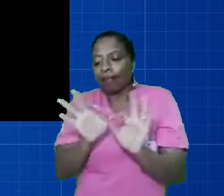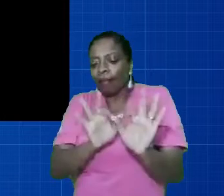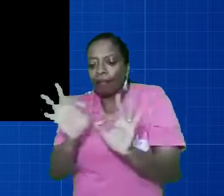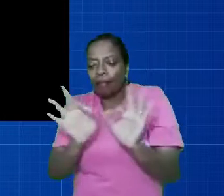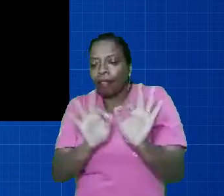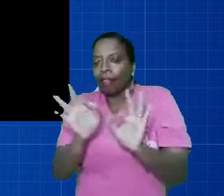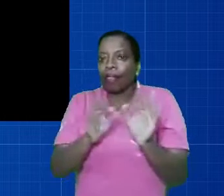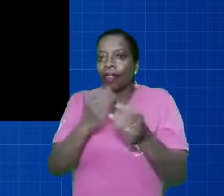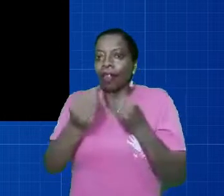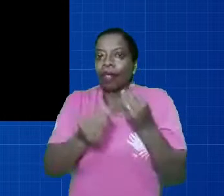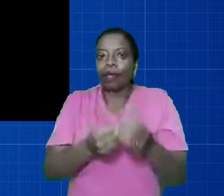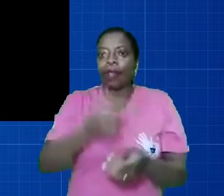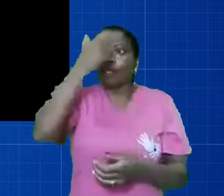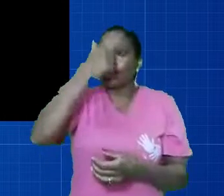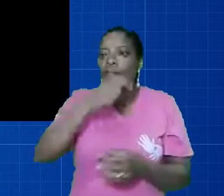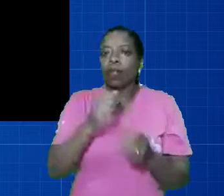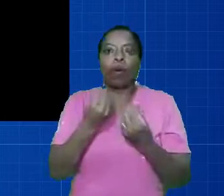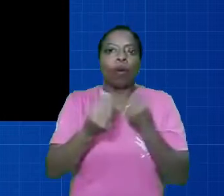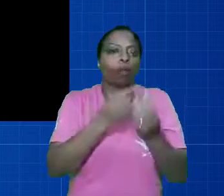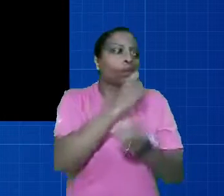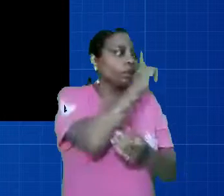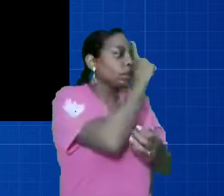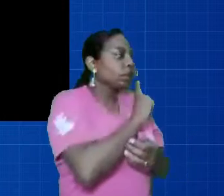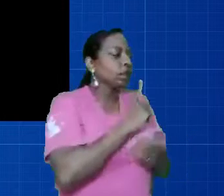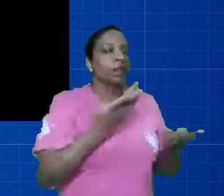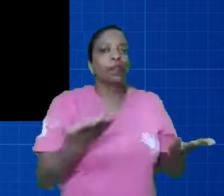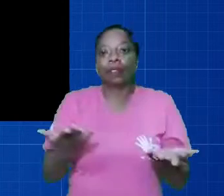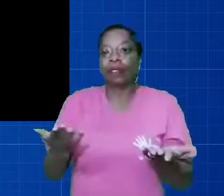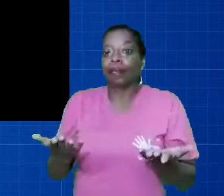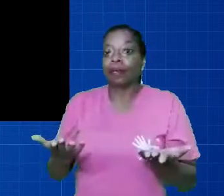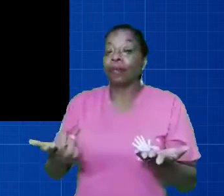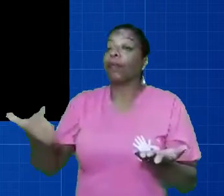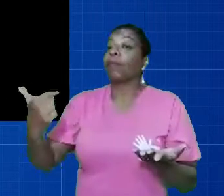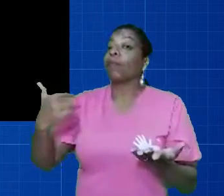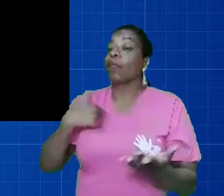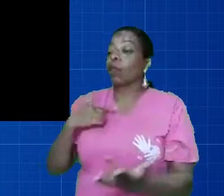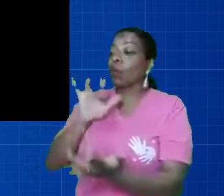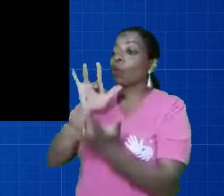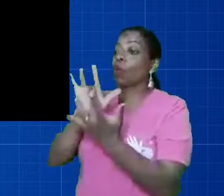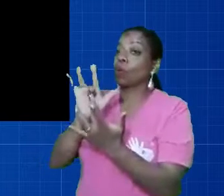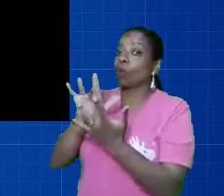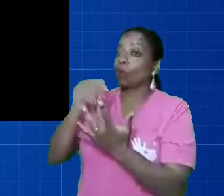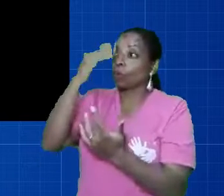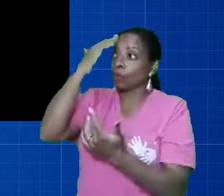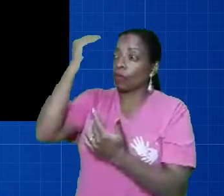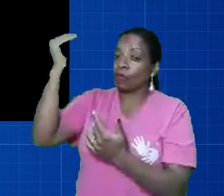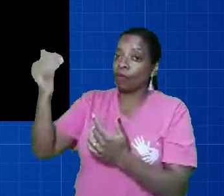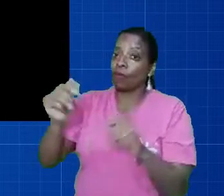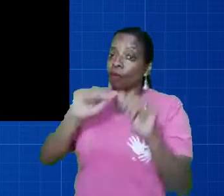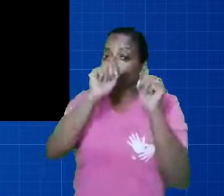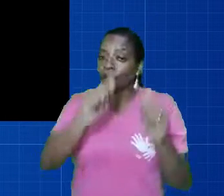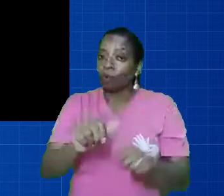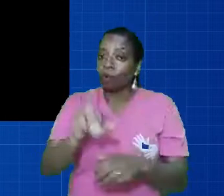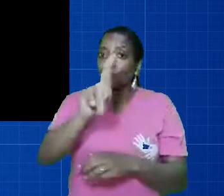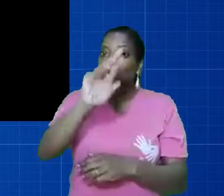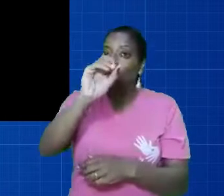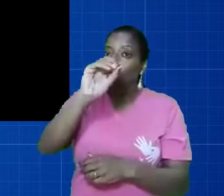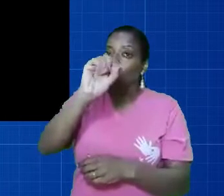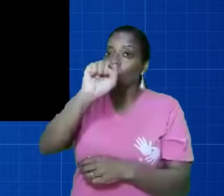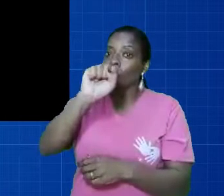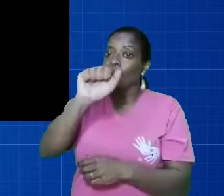tudo mais. Então, esse contato que eu tive com a Rosa Elvanberg, ele foi muito importante exatamente por isso,